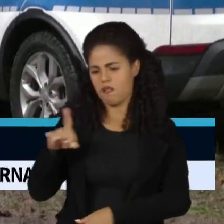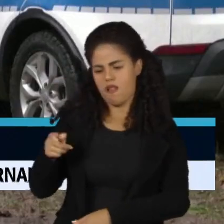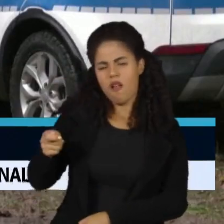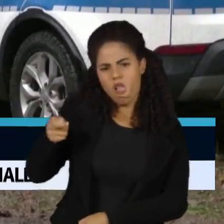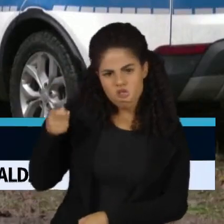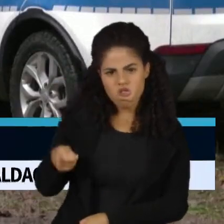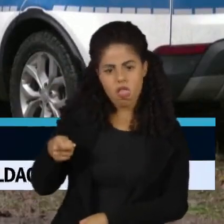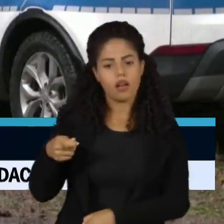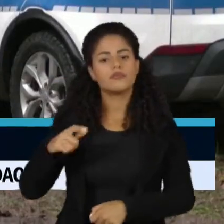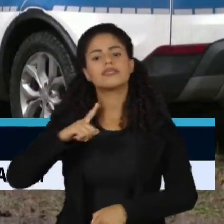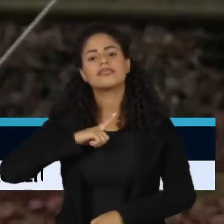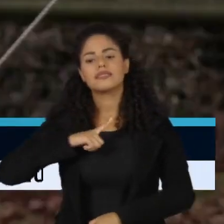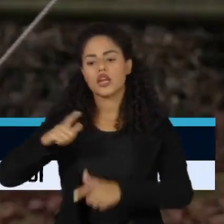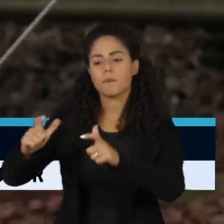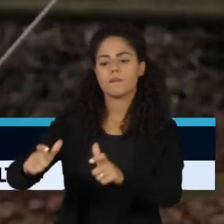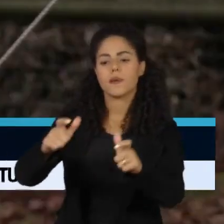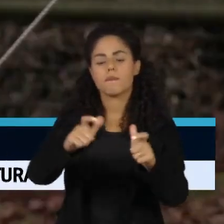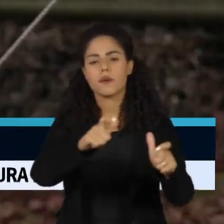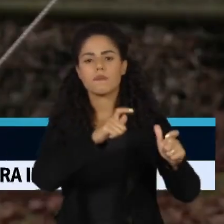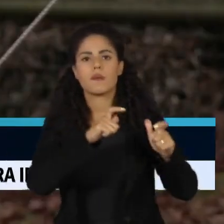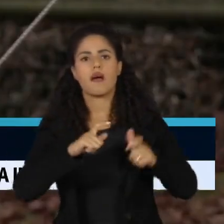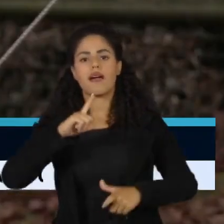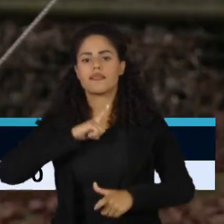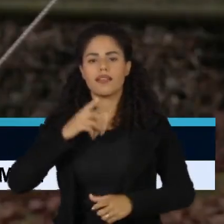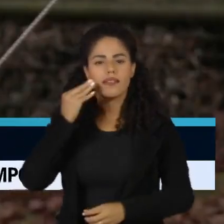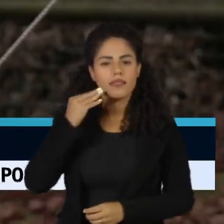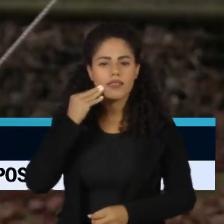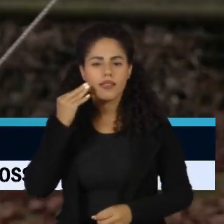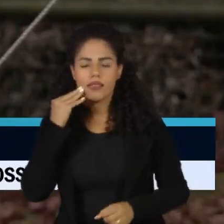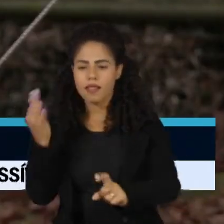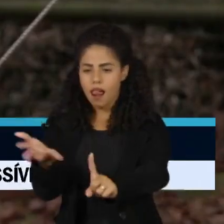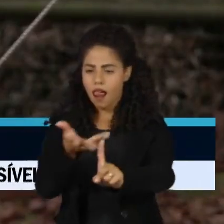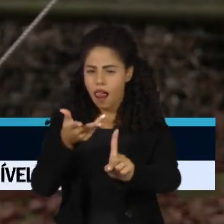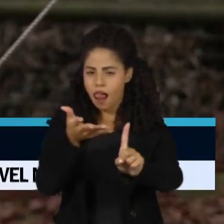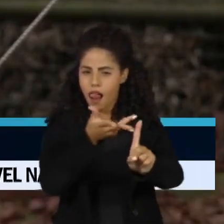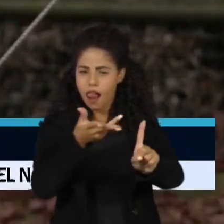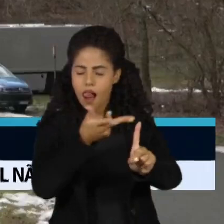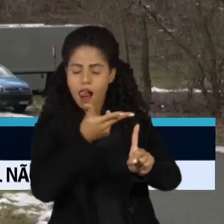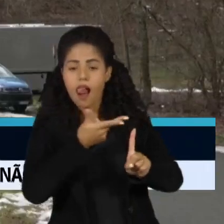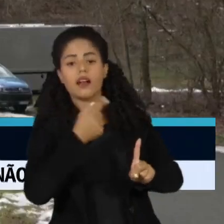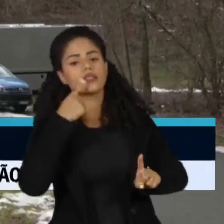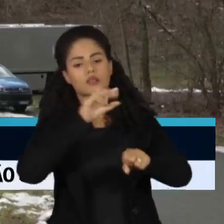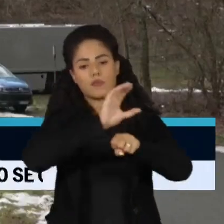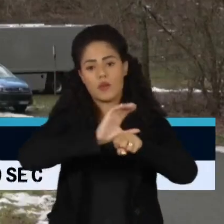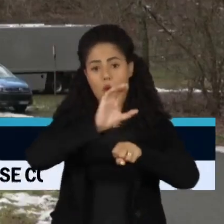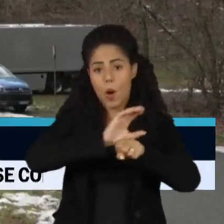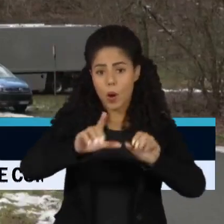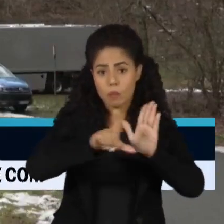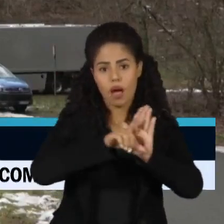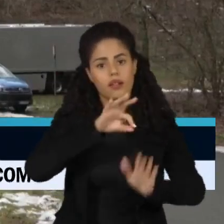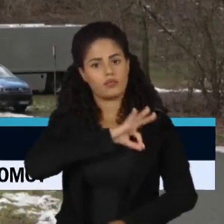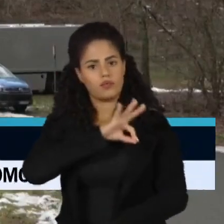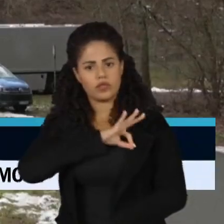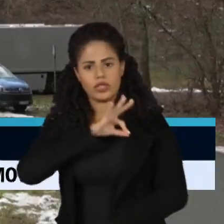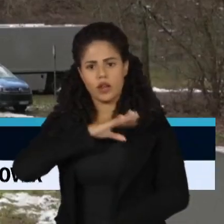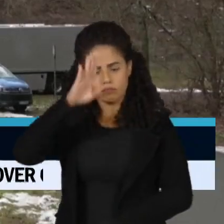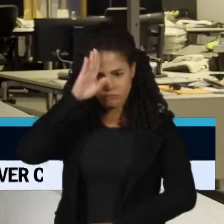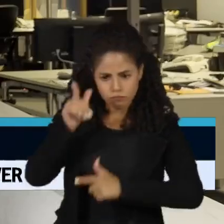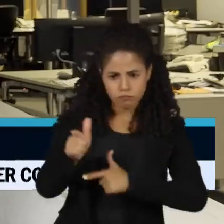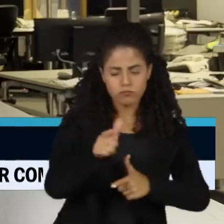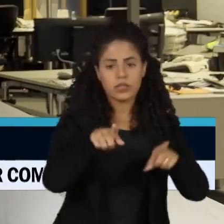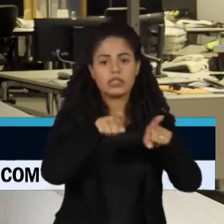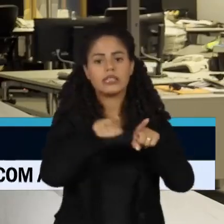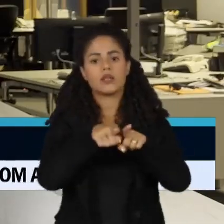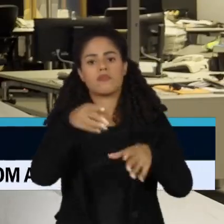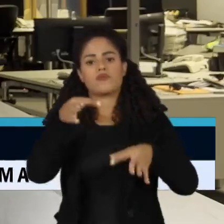estão em diferentes esferas públicas tentando minar a constituição Forças Armadas polícia e até no judiciário